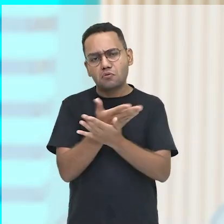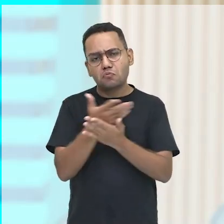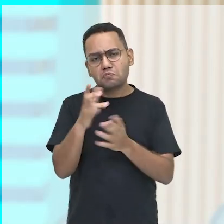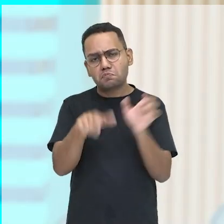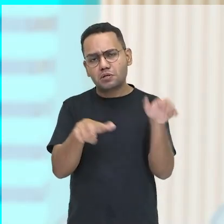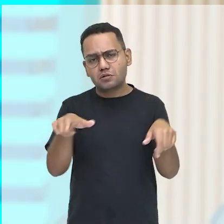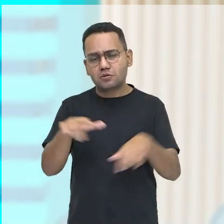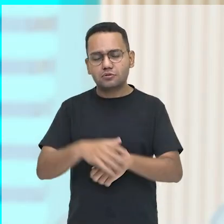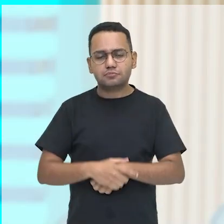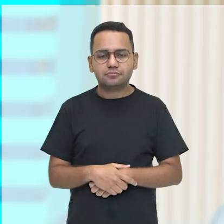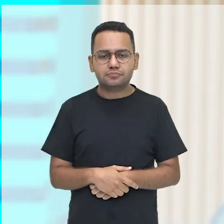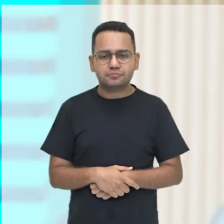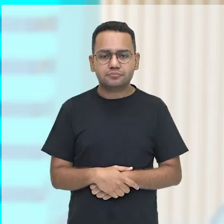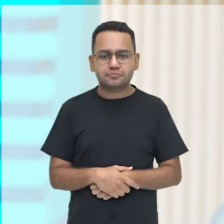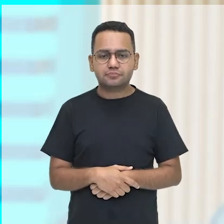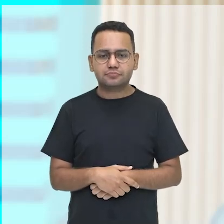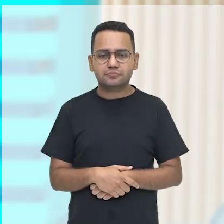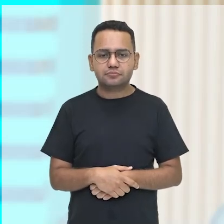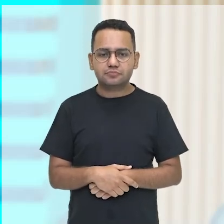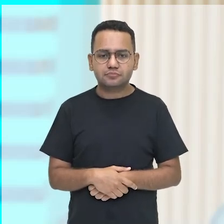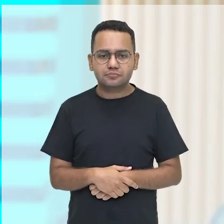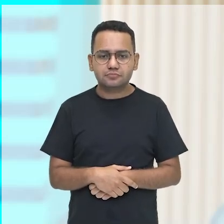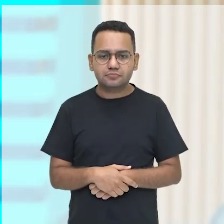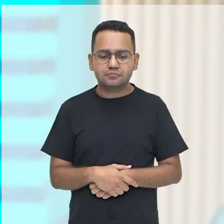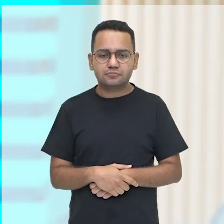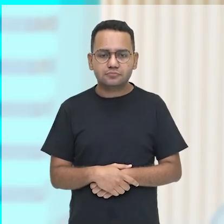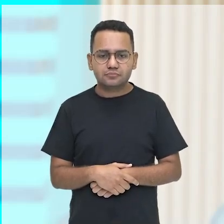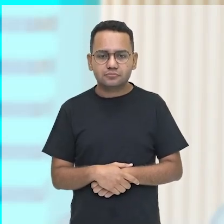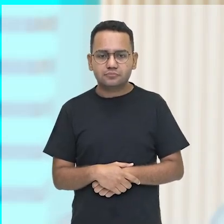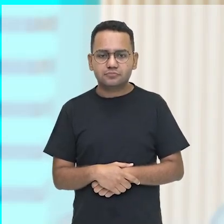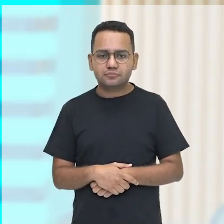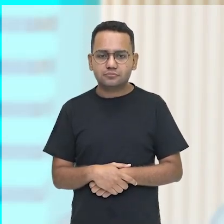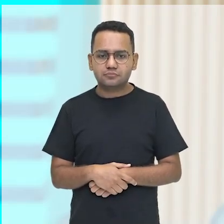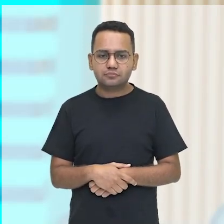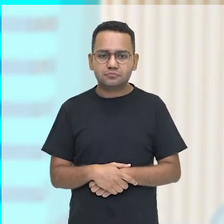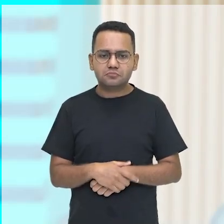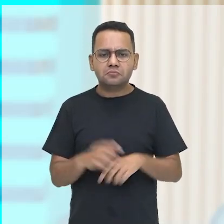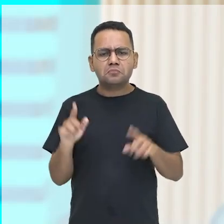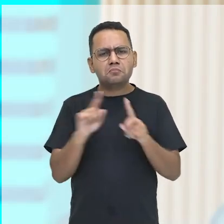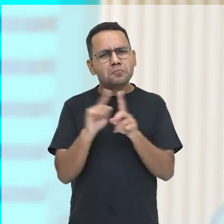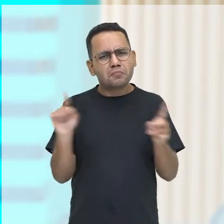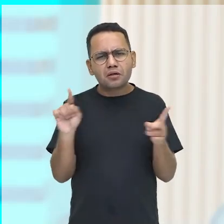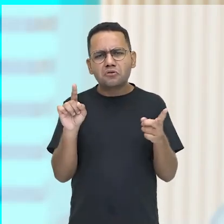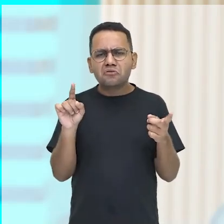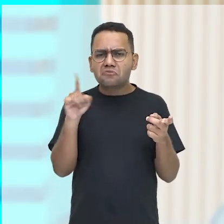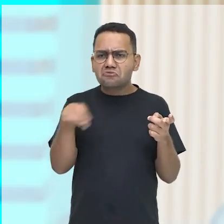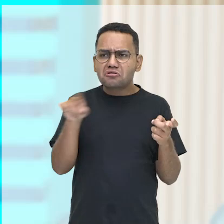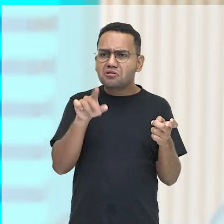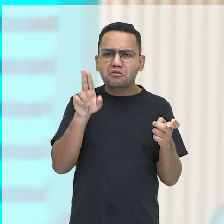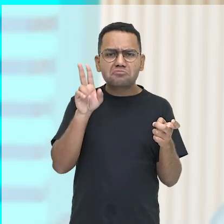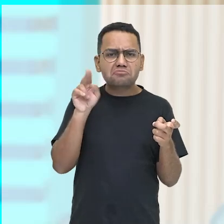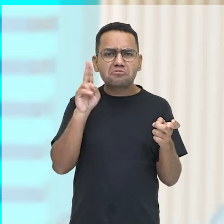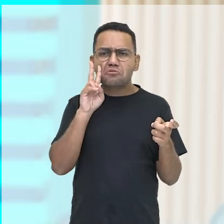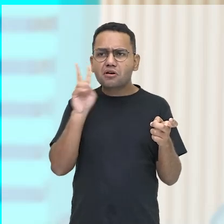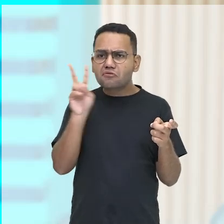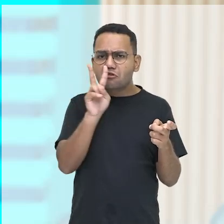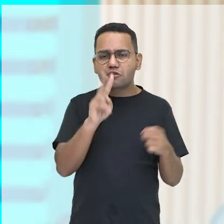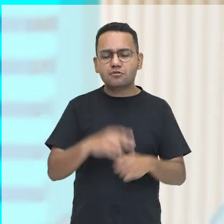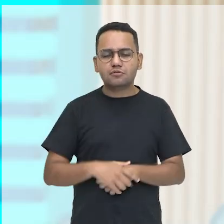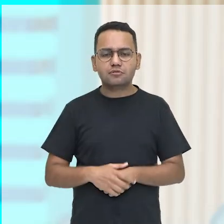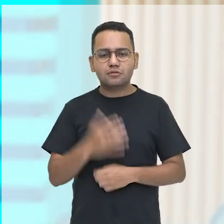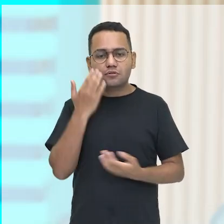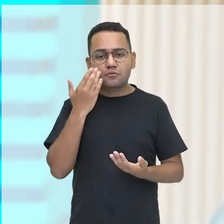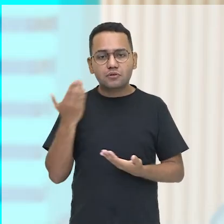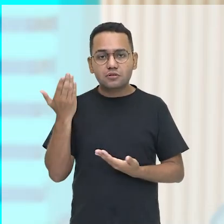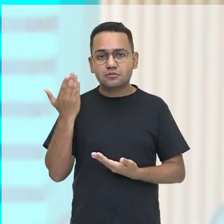eu tenho certeza que foi assim algo que nunca foi visto pela maioria, chamado chokeball. Então, o que é